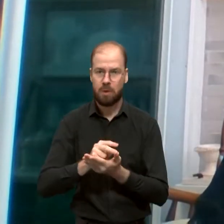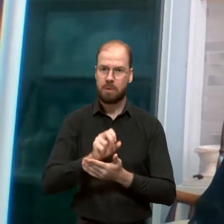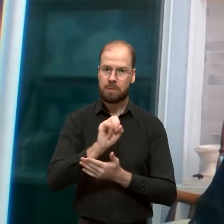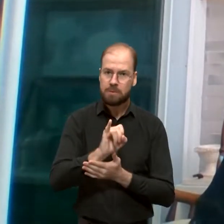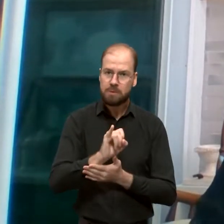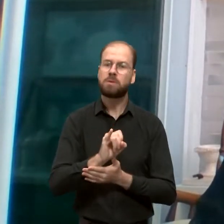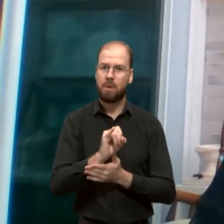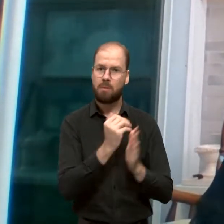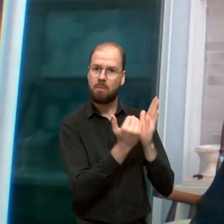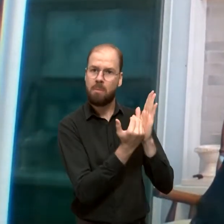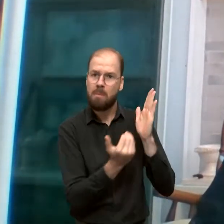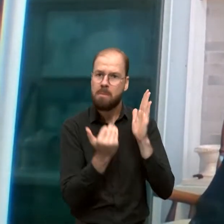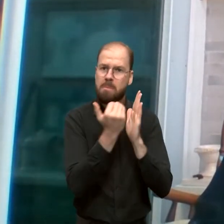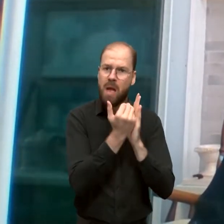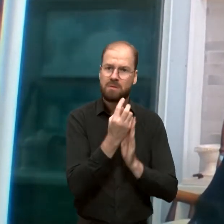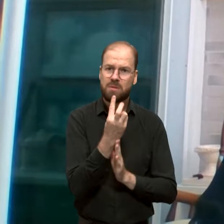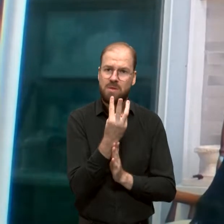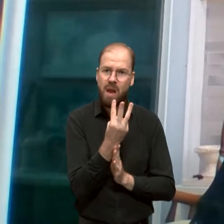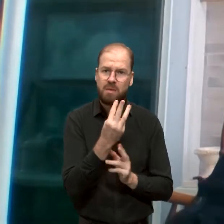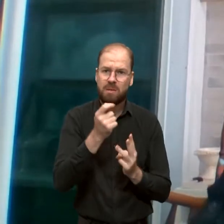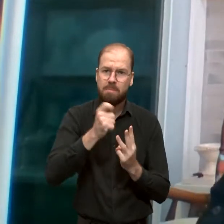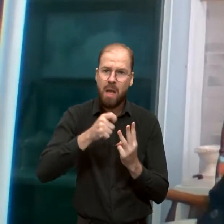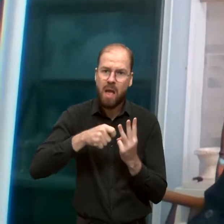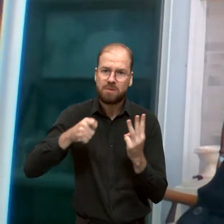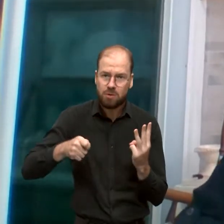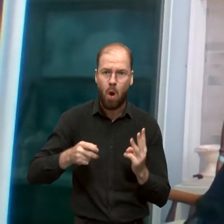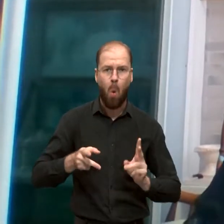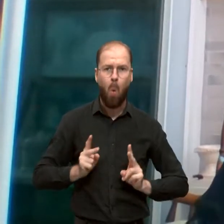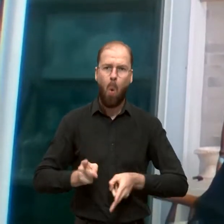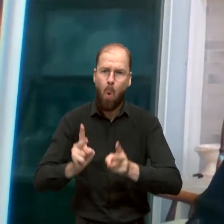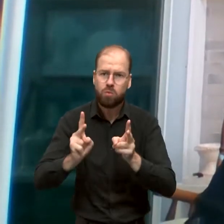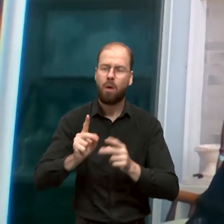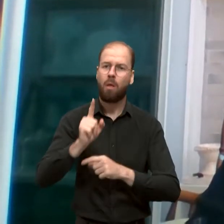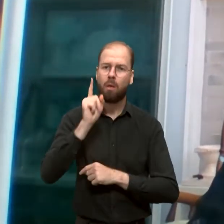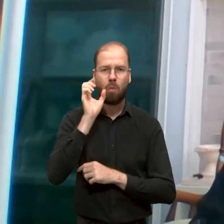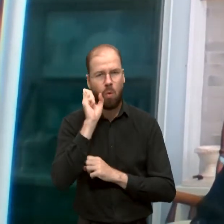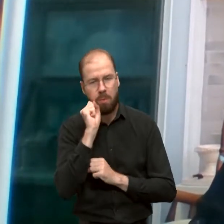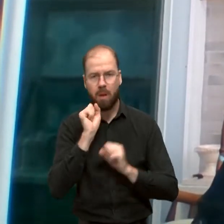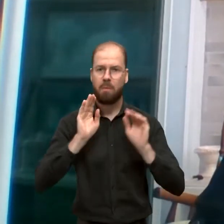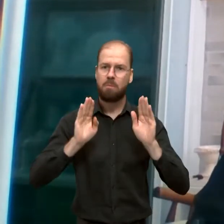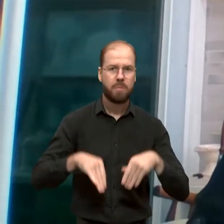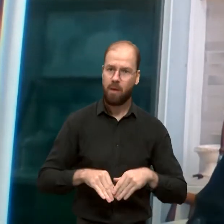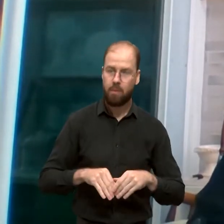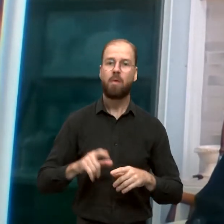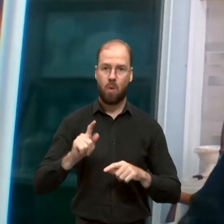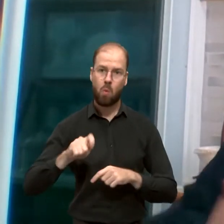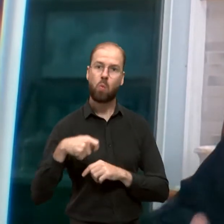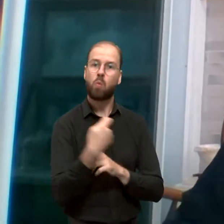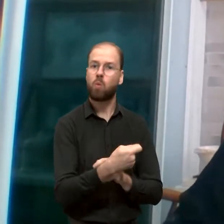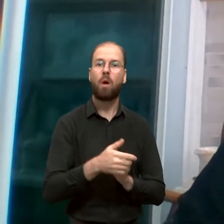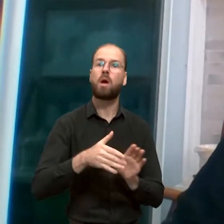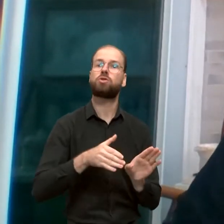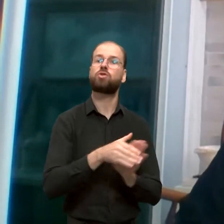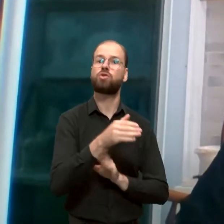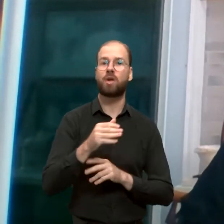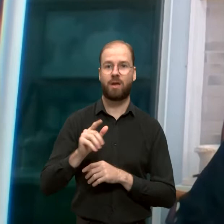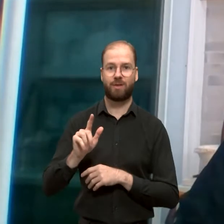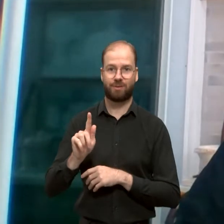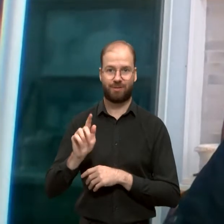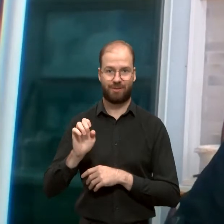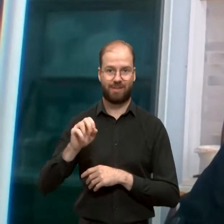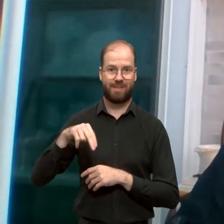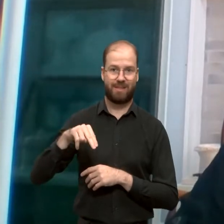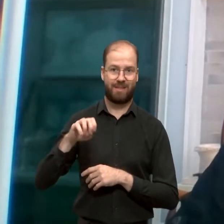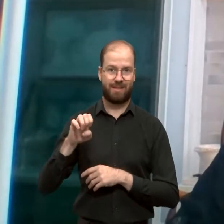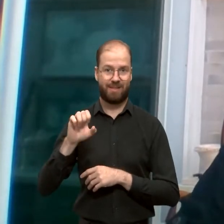por além de 3 meses, que aí tem umas dicas, né, que a gente chama de higiene do sono, que o paciente pode adotar